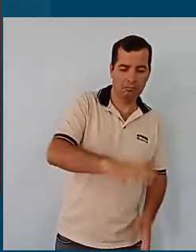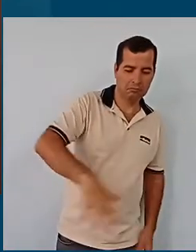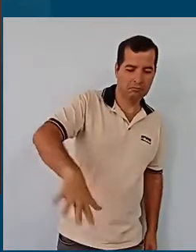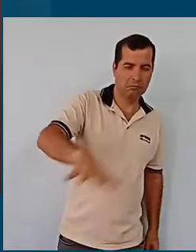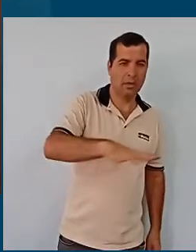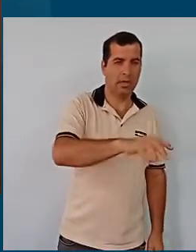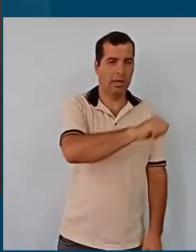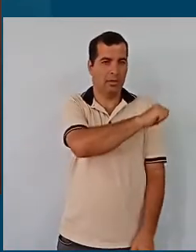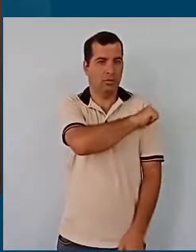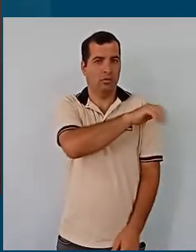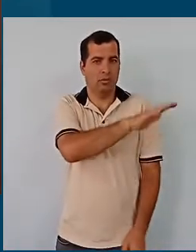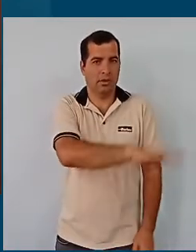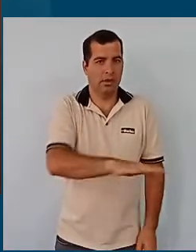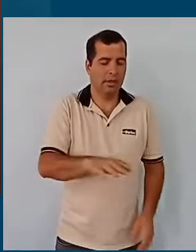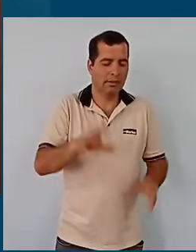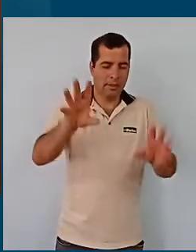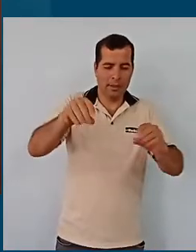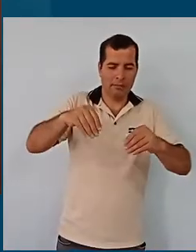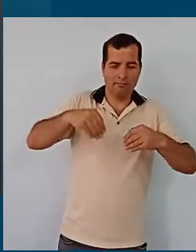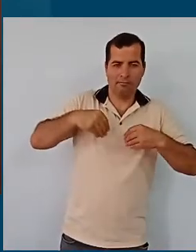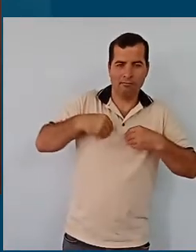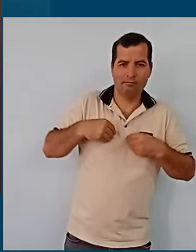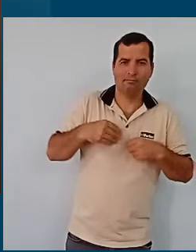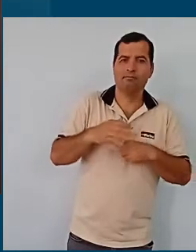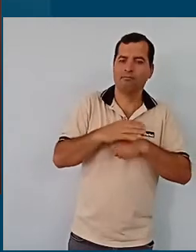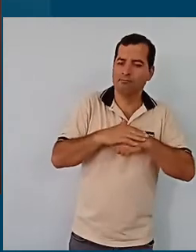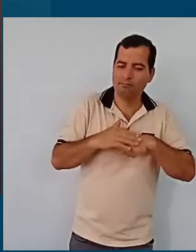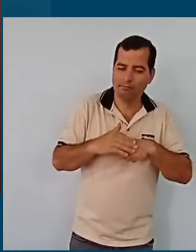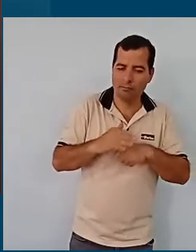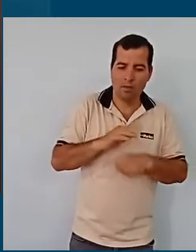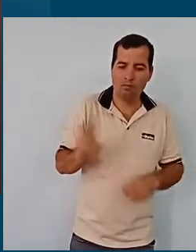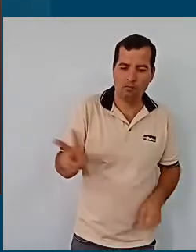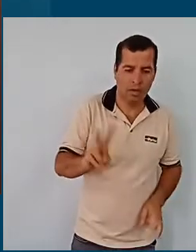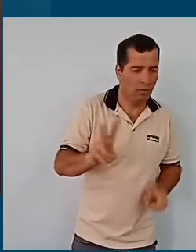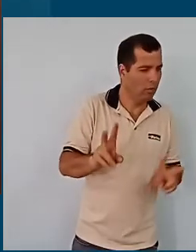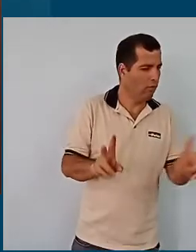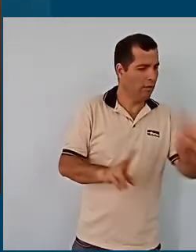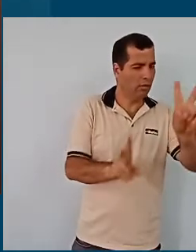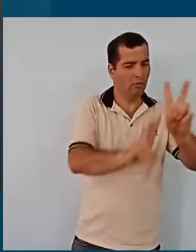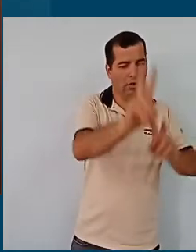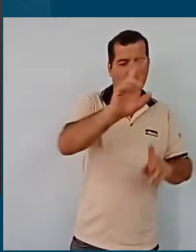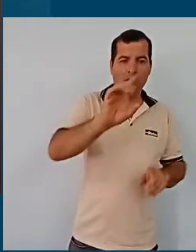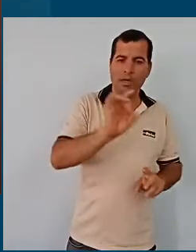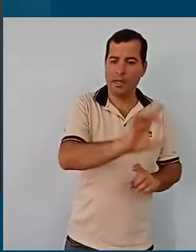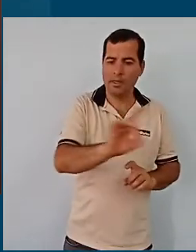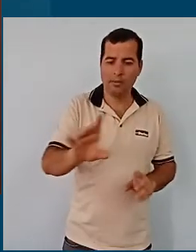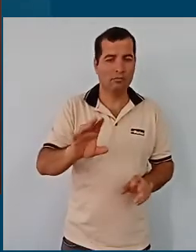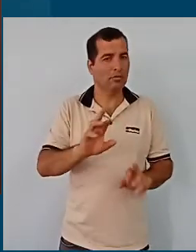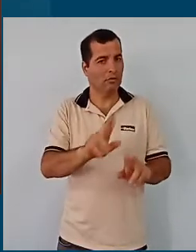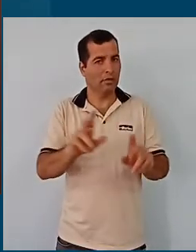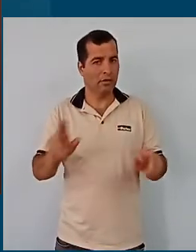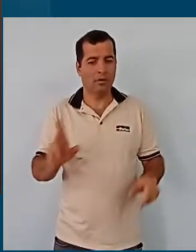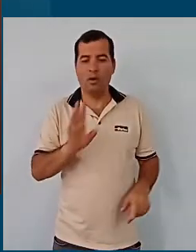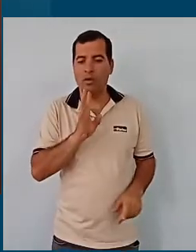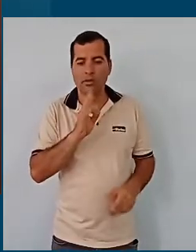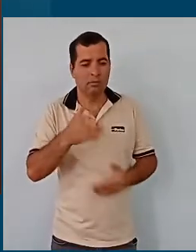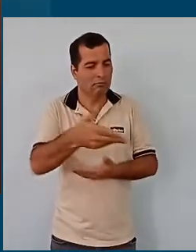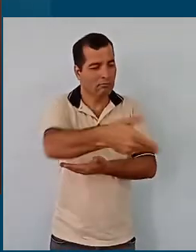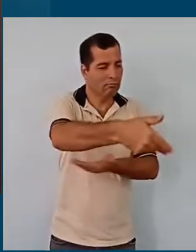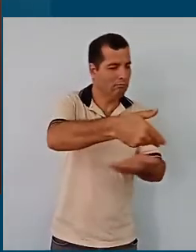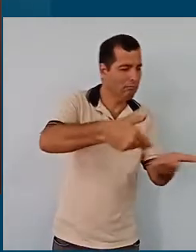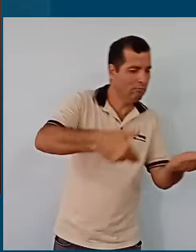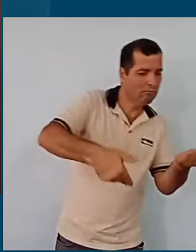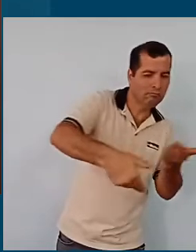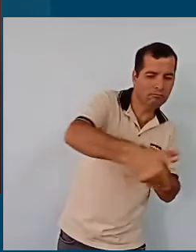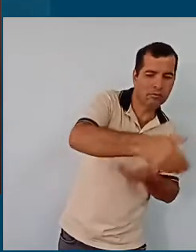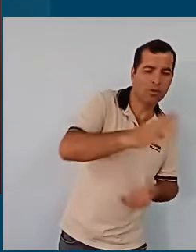alunos, né, a gente acolhe, valoriza as diferenças, cada criança, cada aluno vai conhecendo os outros e vai se